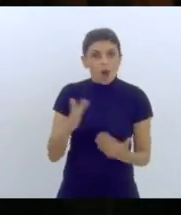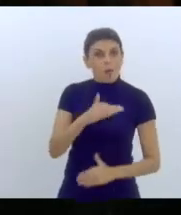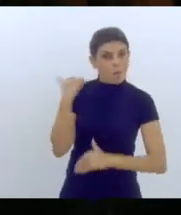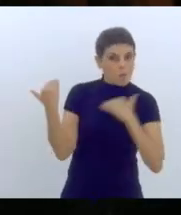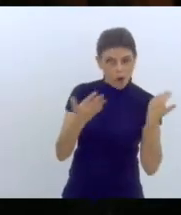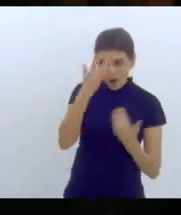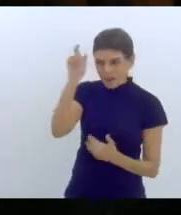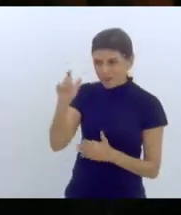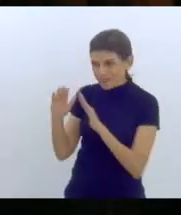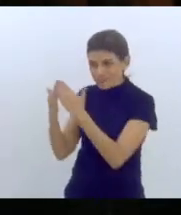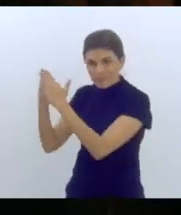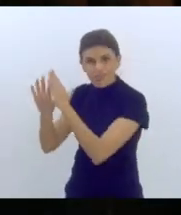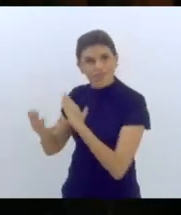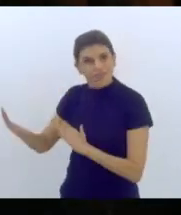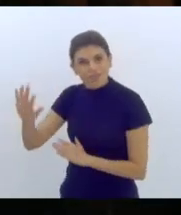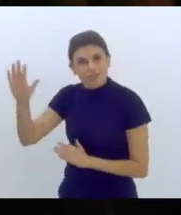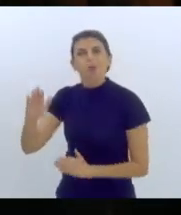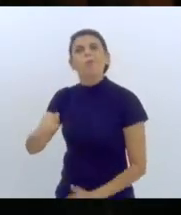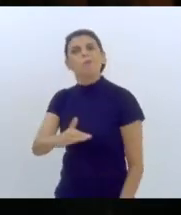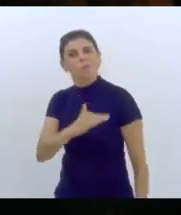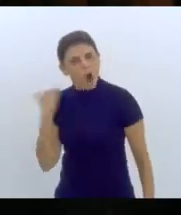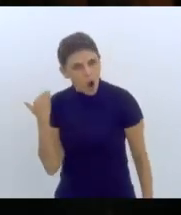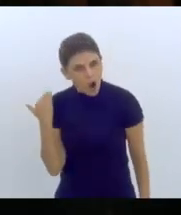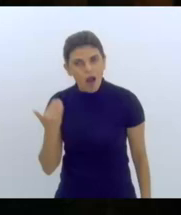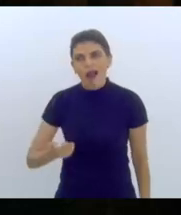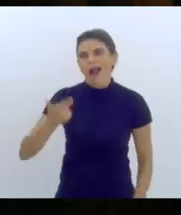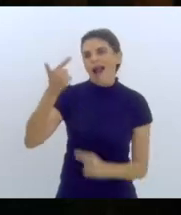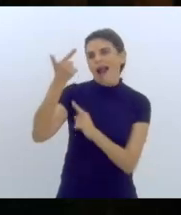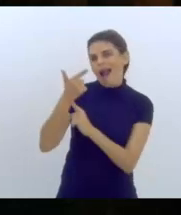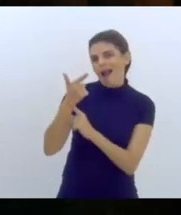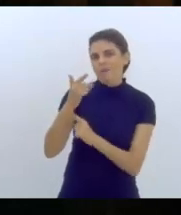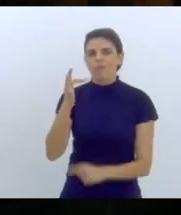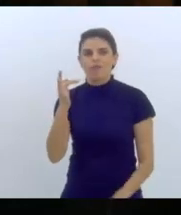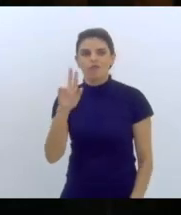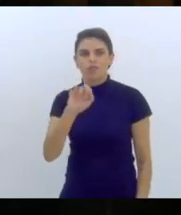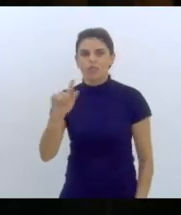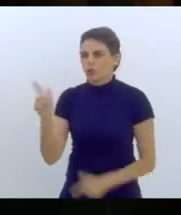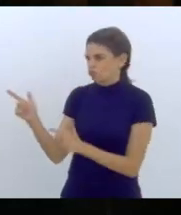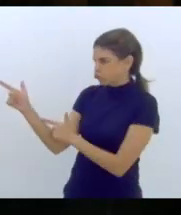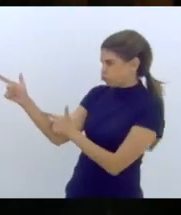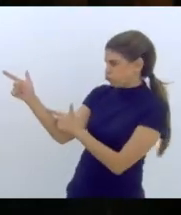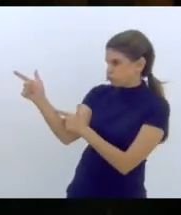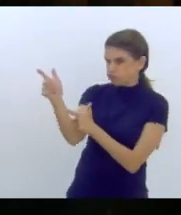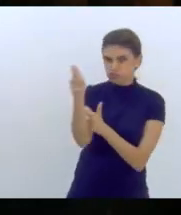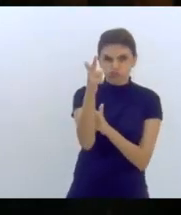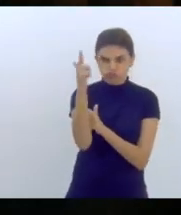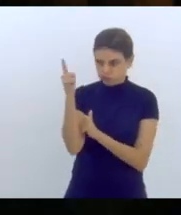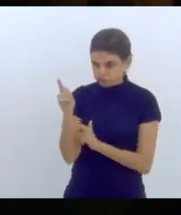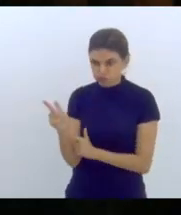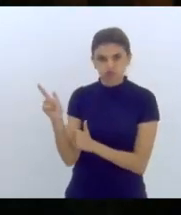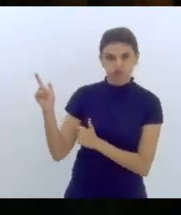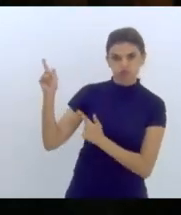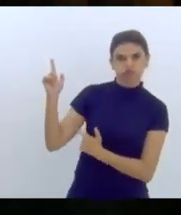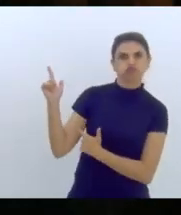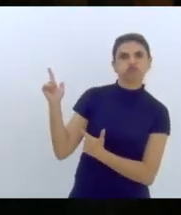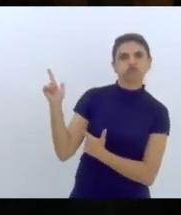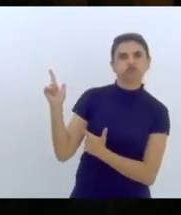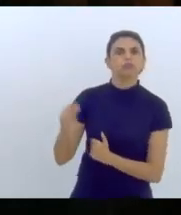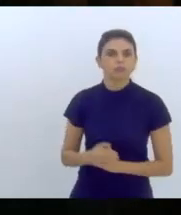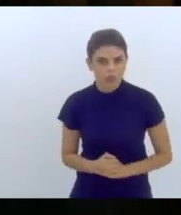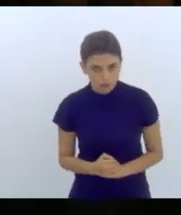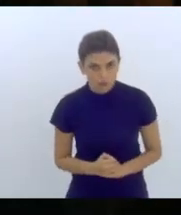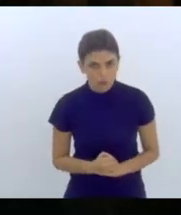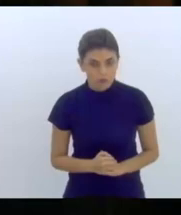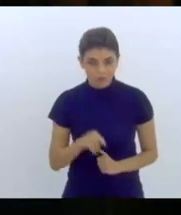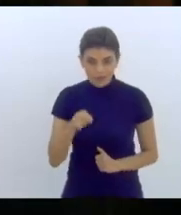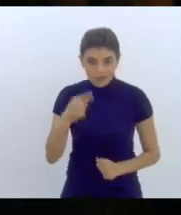favela da periferia morrem com a arma de fuzil. E é isso que não deve chegar dentro da favela. Agora, esse